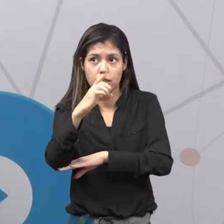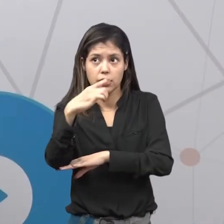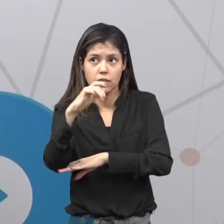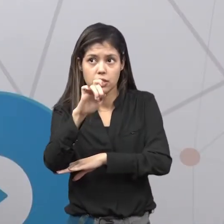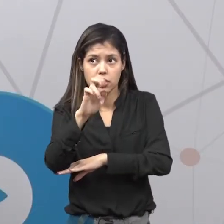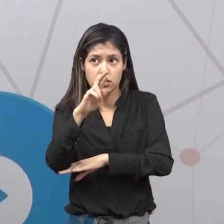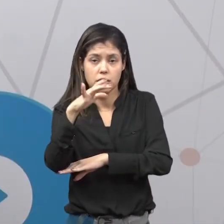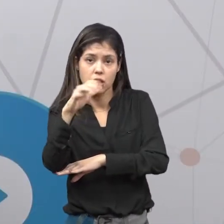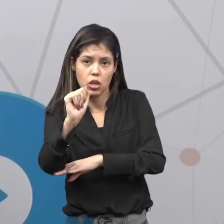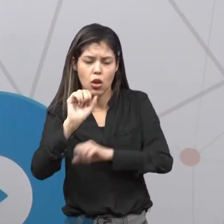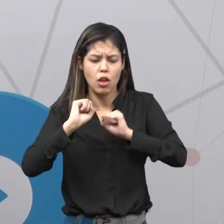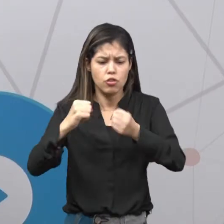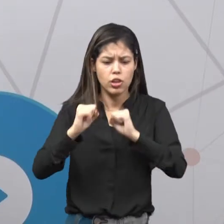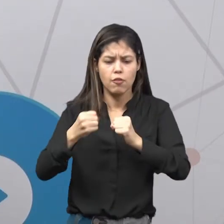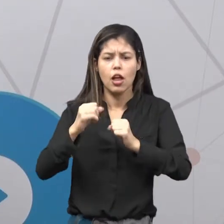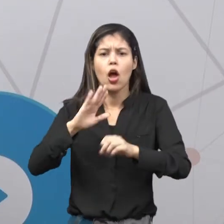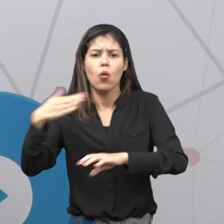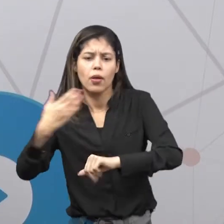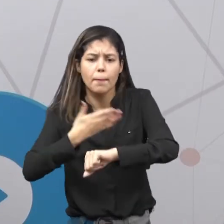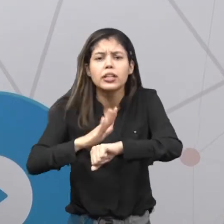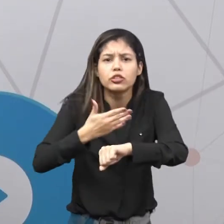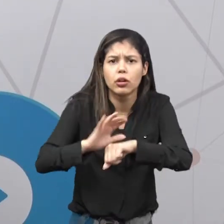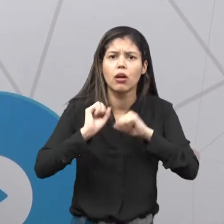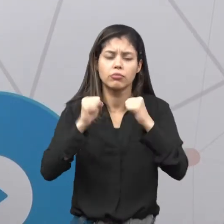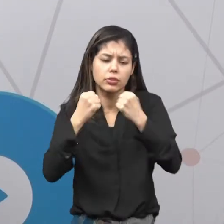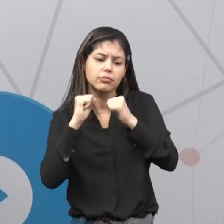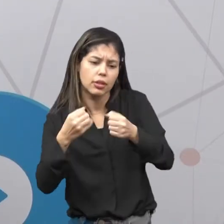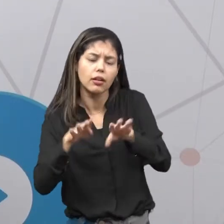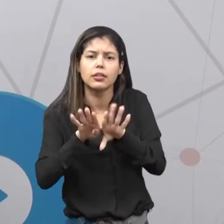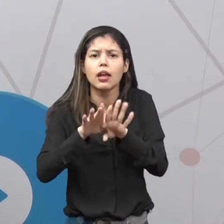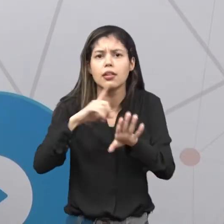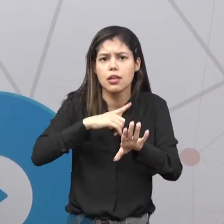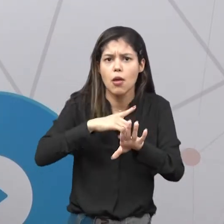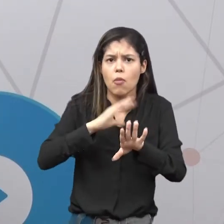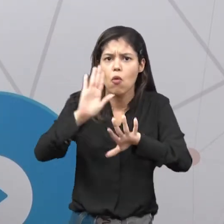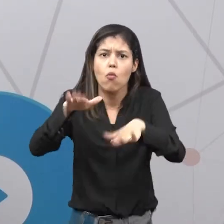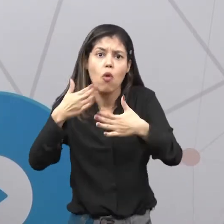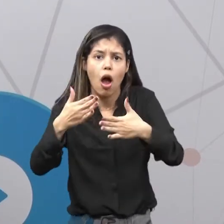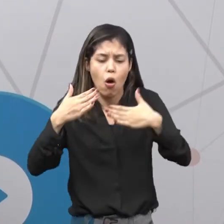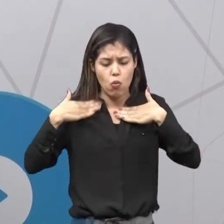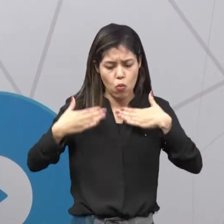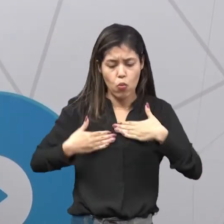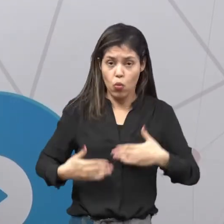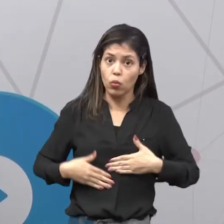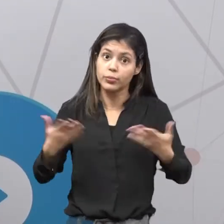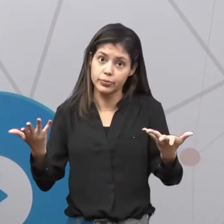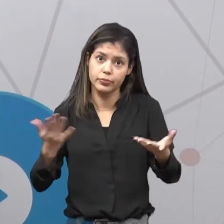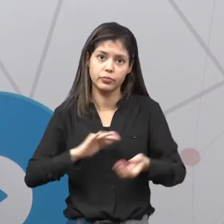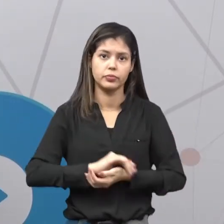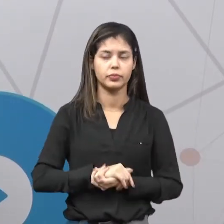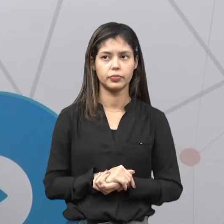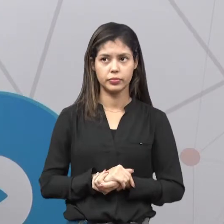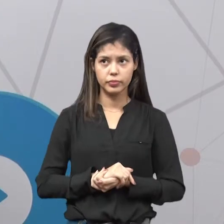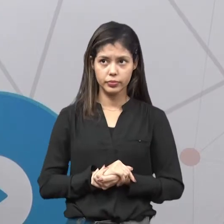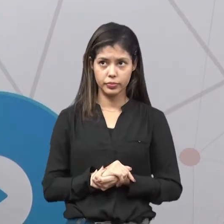nós estamos praticando os exercícios e quais os efeitos desses exercícios nas nossas funções orgânicas.